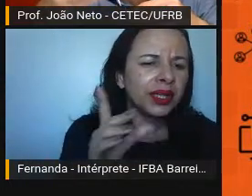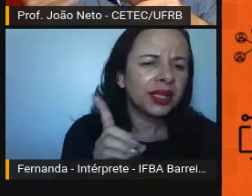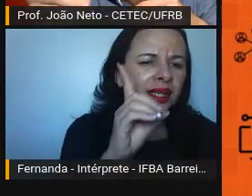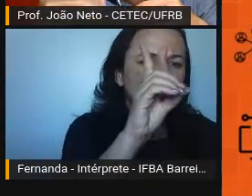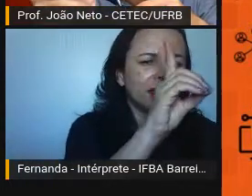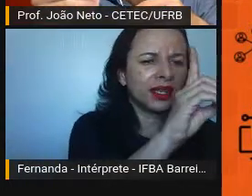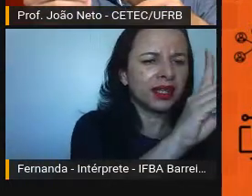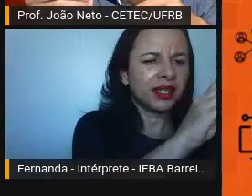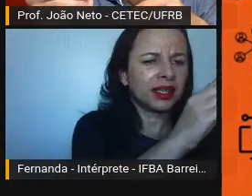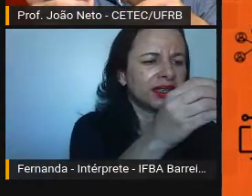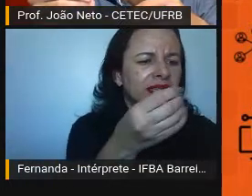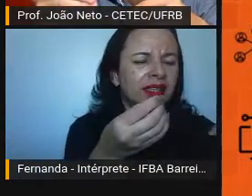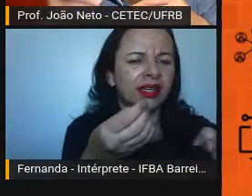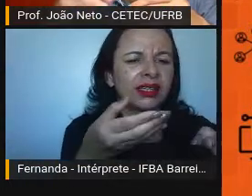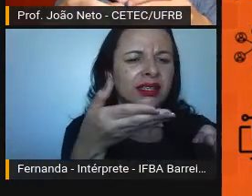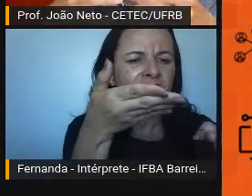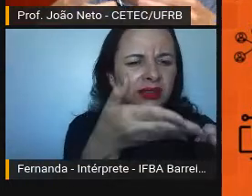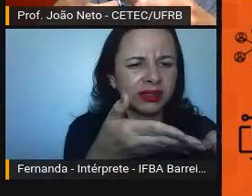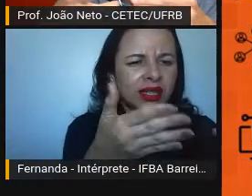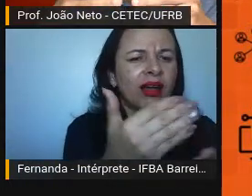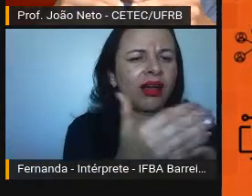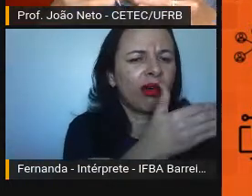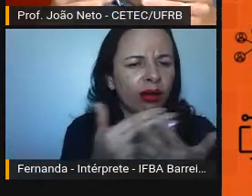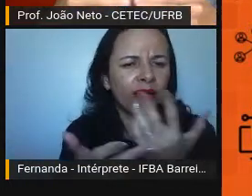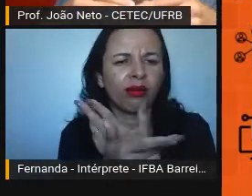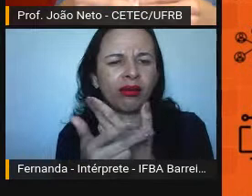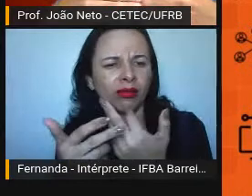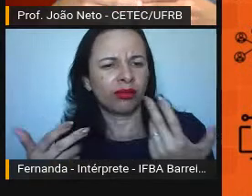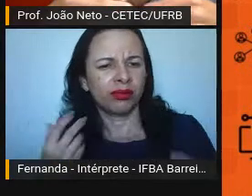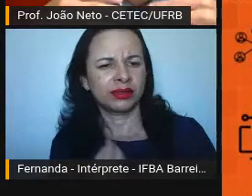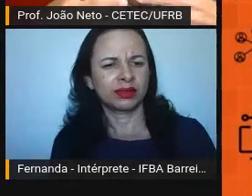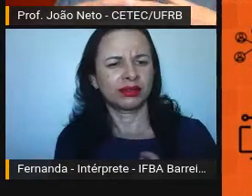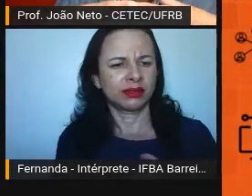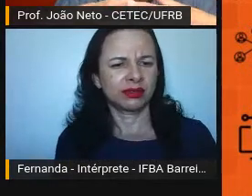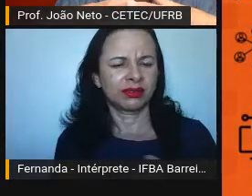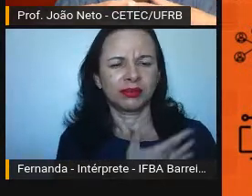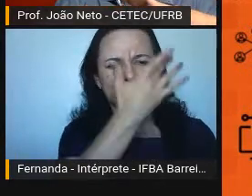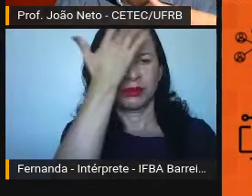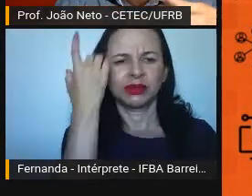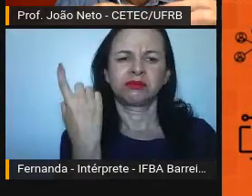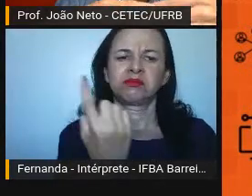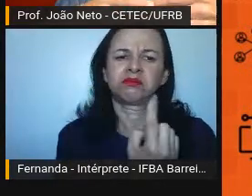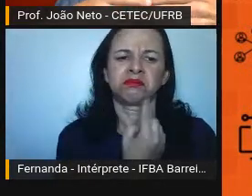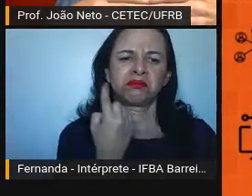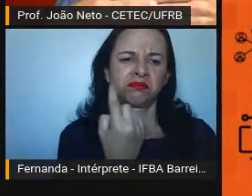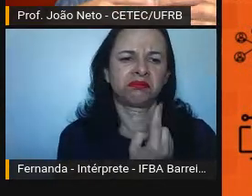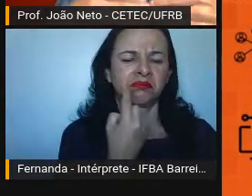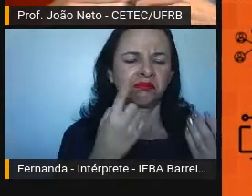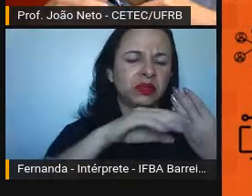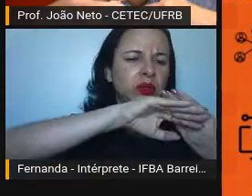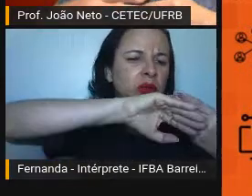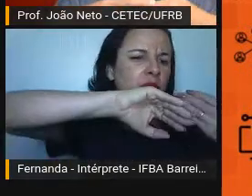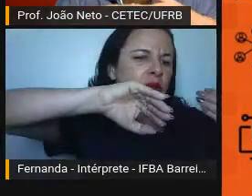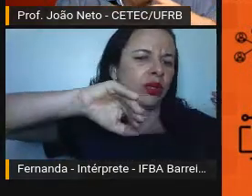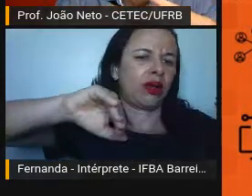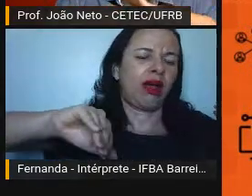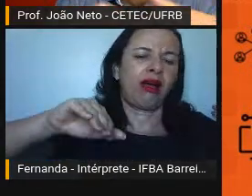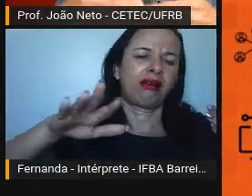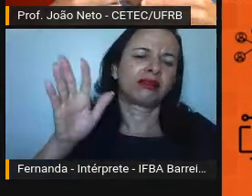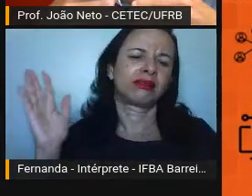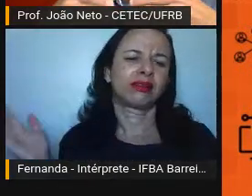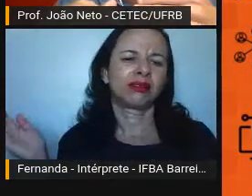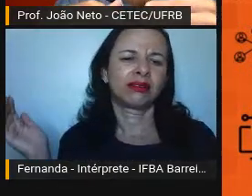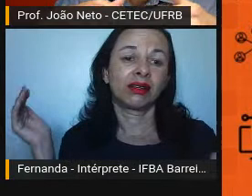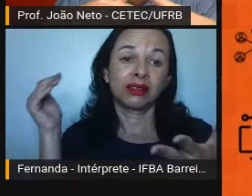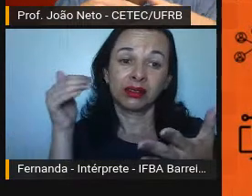alguns instrumentos para subsistência Mas essas pessoas viviam isoladas separadas e até chegamos o